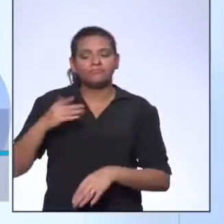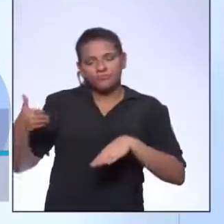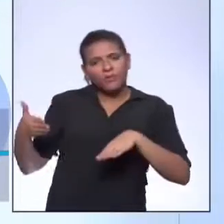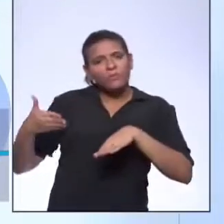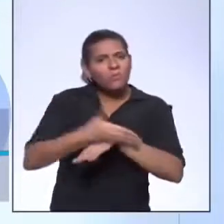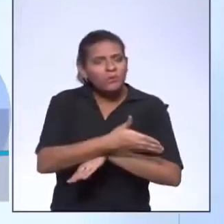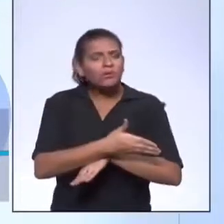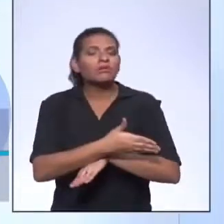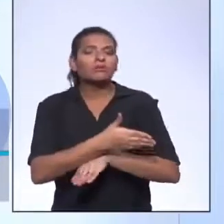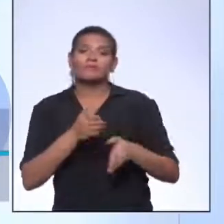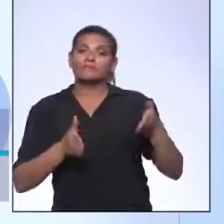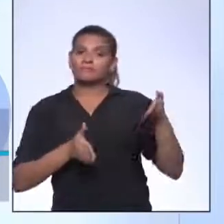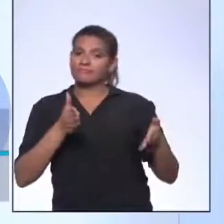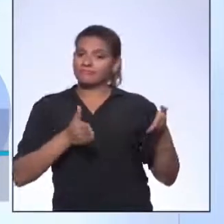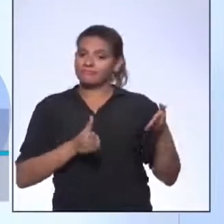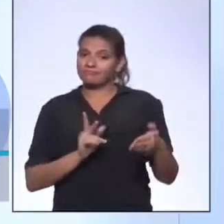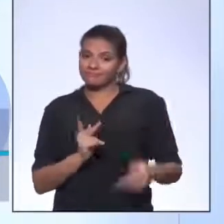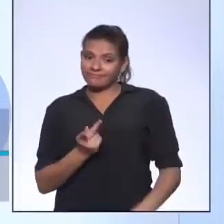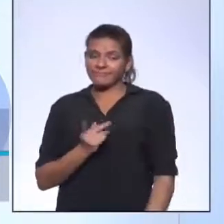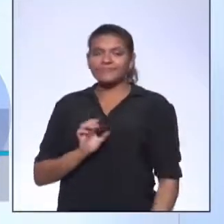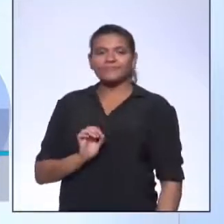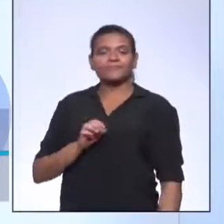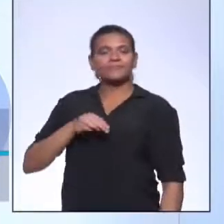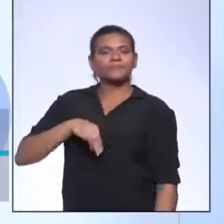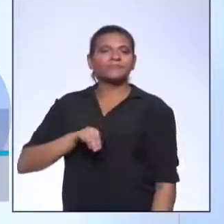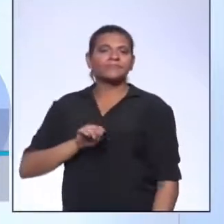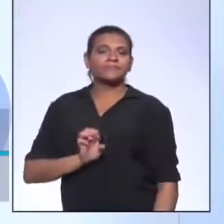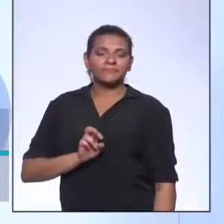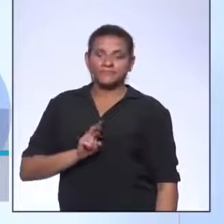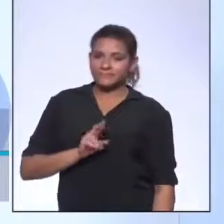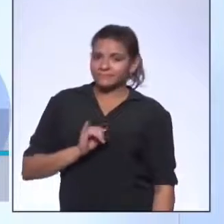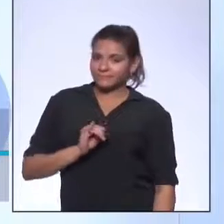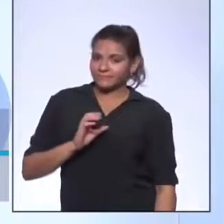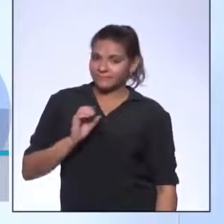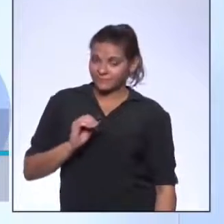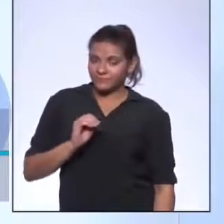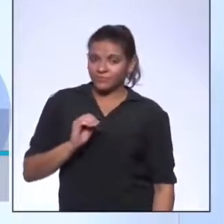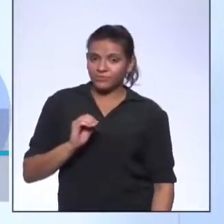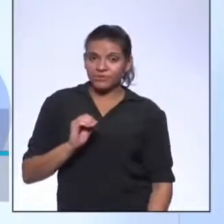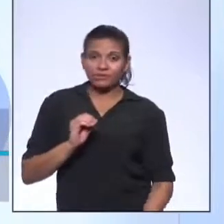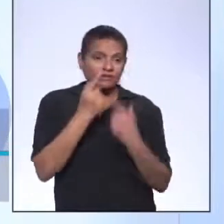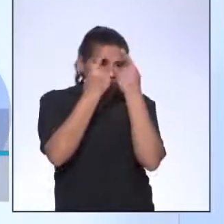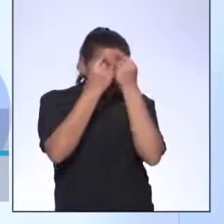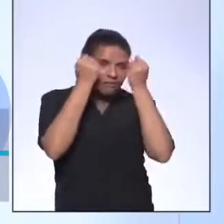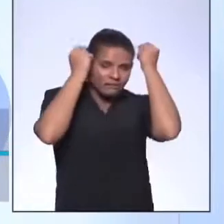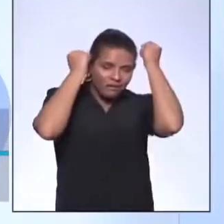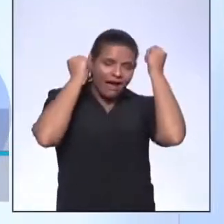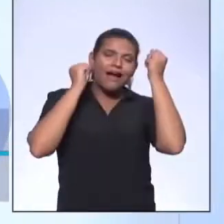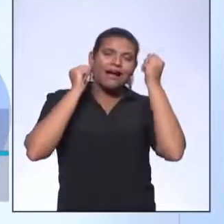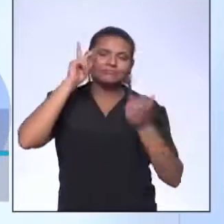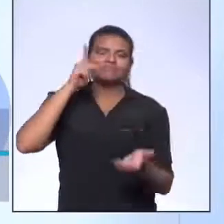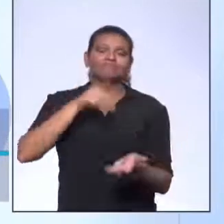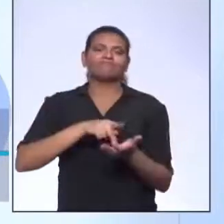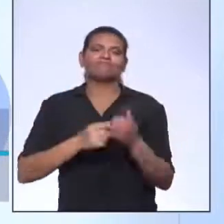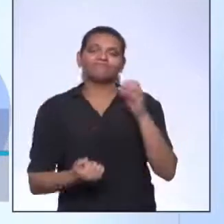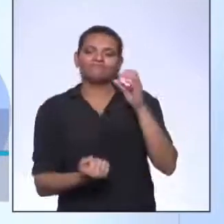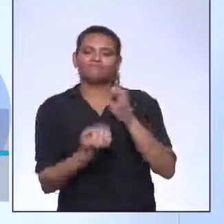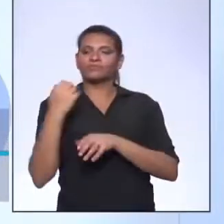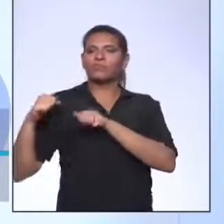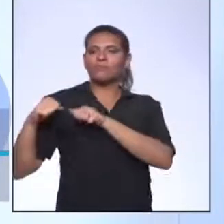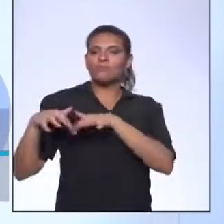a Grécia. E quando eles invadem a Grécia, eles começam a primeira diáspora, porque as pessoas que estavam ali no litoral, elas começam a ir para o